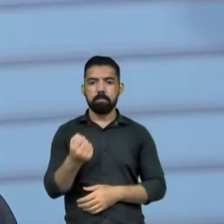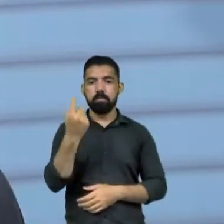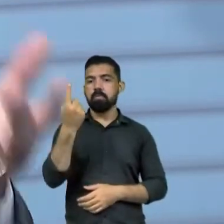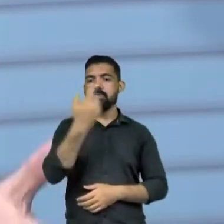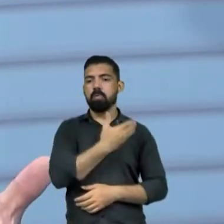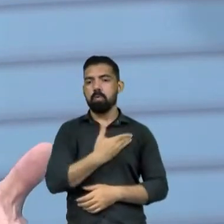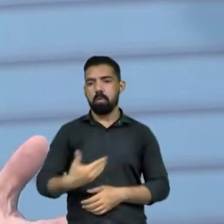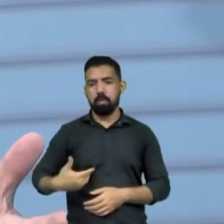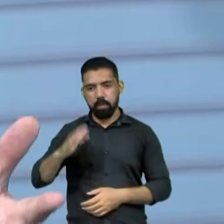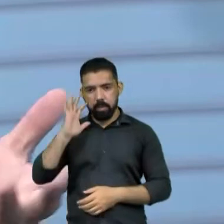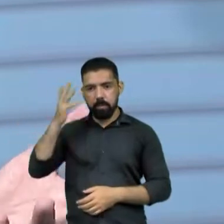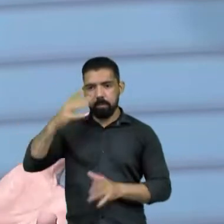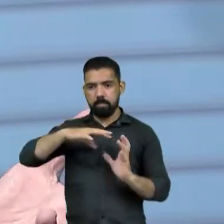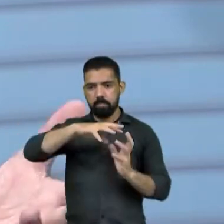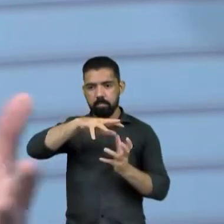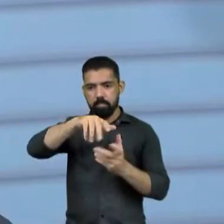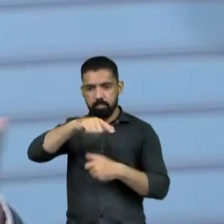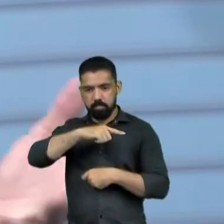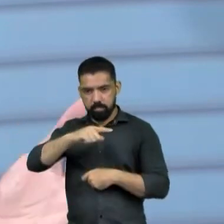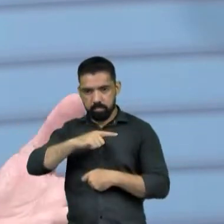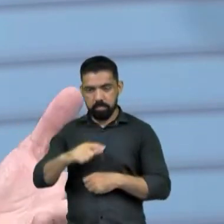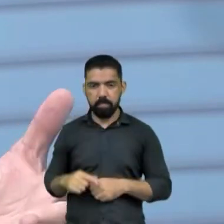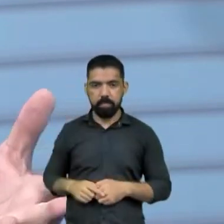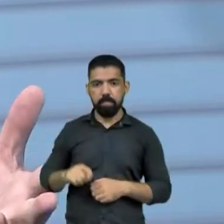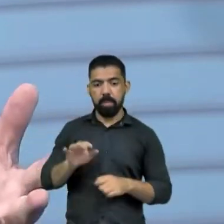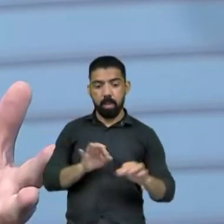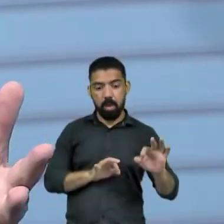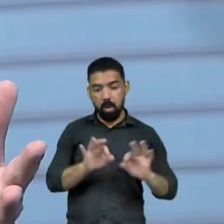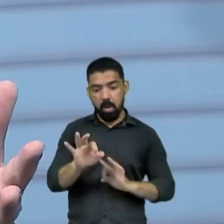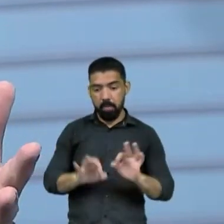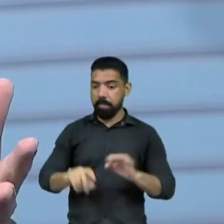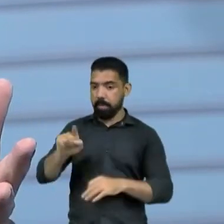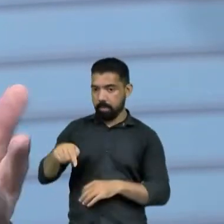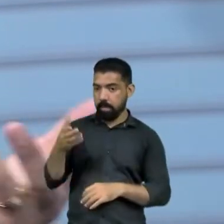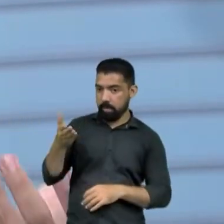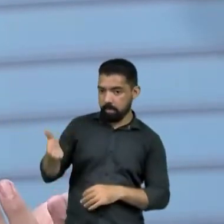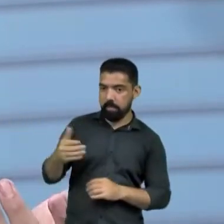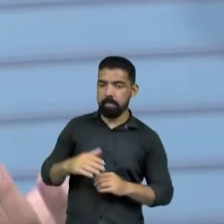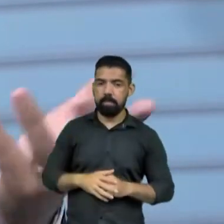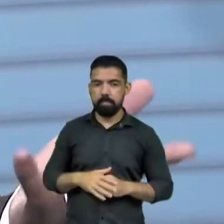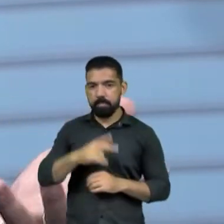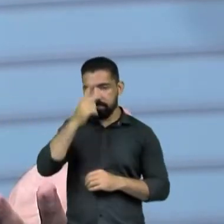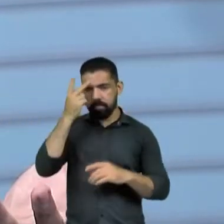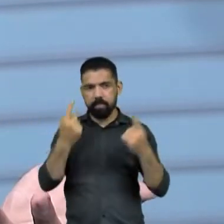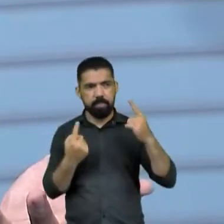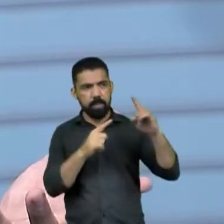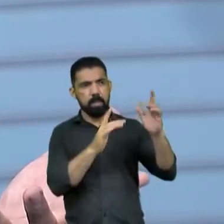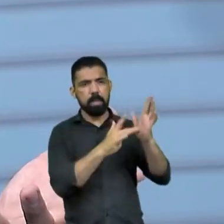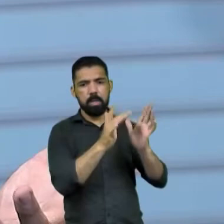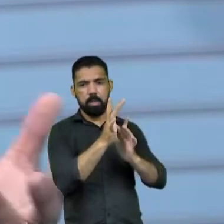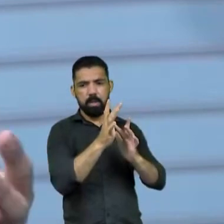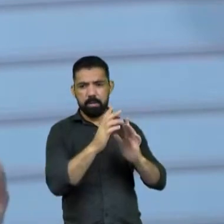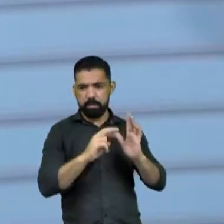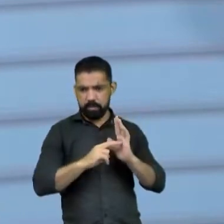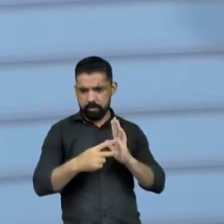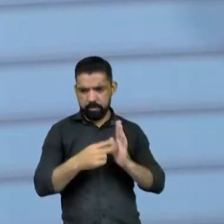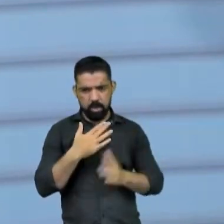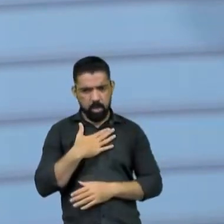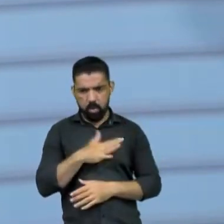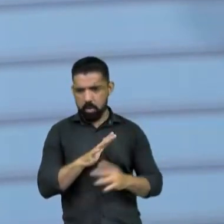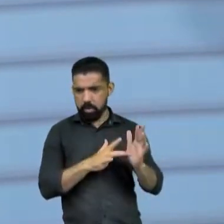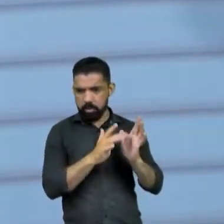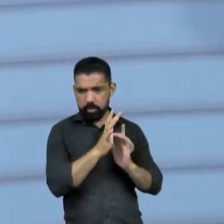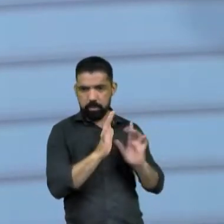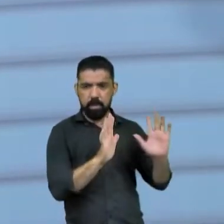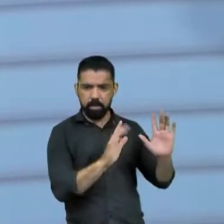de soluções mundiais Então essa é a preparação Então as pessoas elas estão contra Jesus não é porque elas não gostam de Jesus mas porque elas estão envolvidas